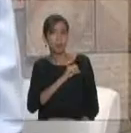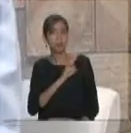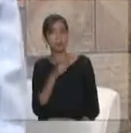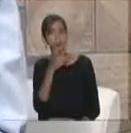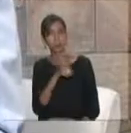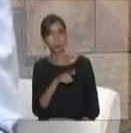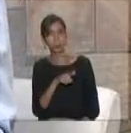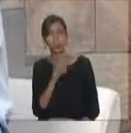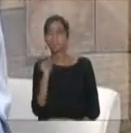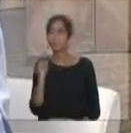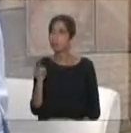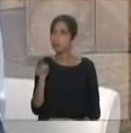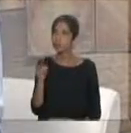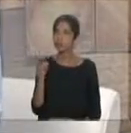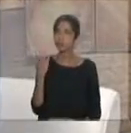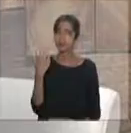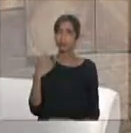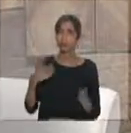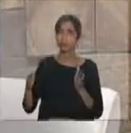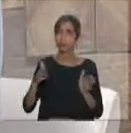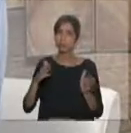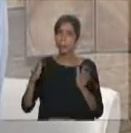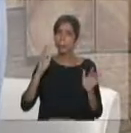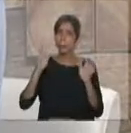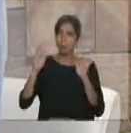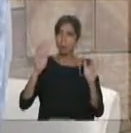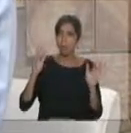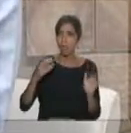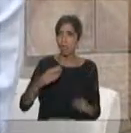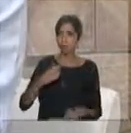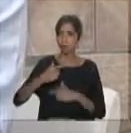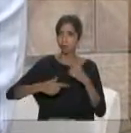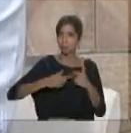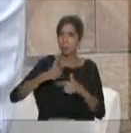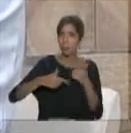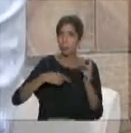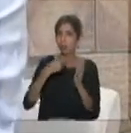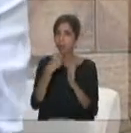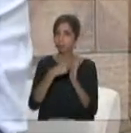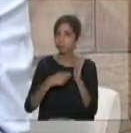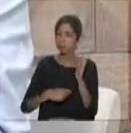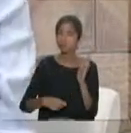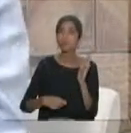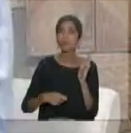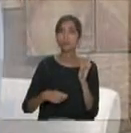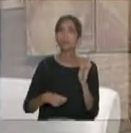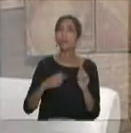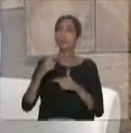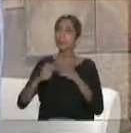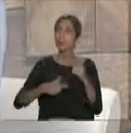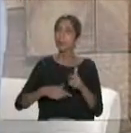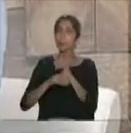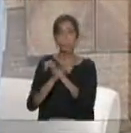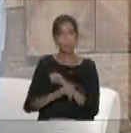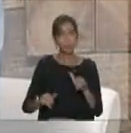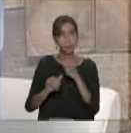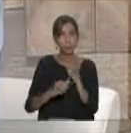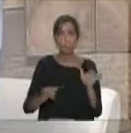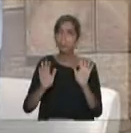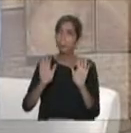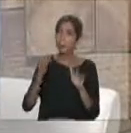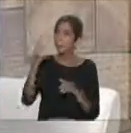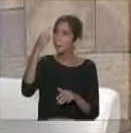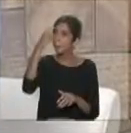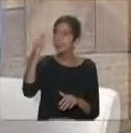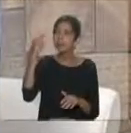nessa época, já pensava em seguir a vida como escritor? Estava lá na redação trabalhando como publicitário, mas pensando já